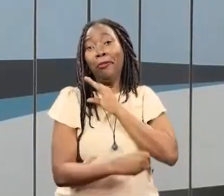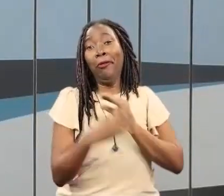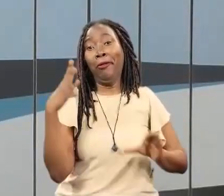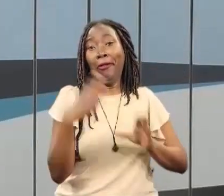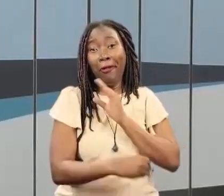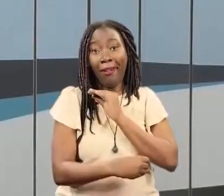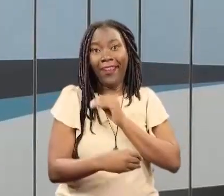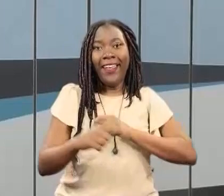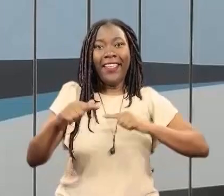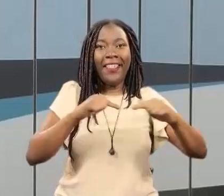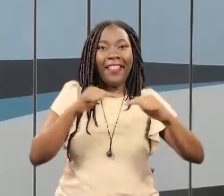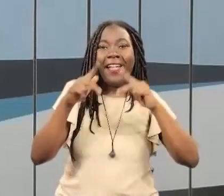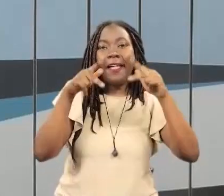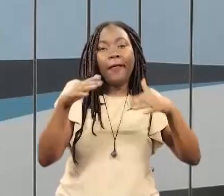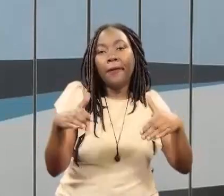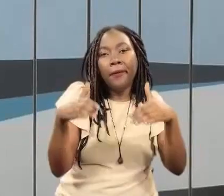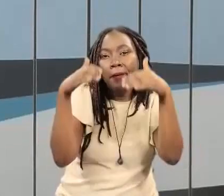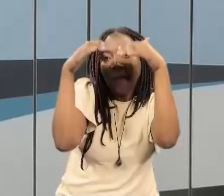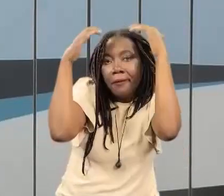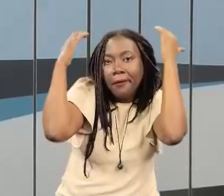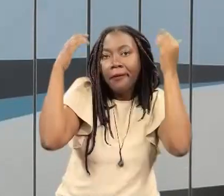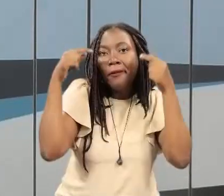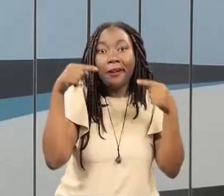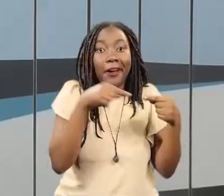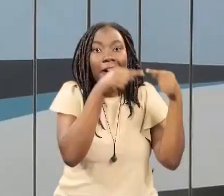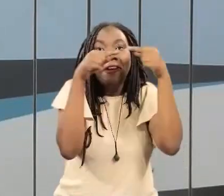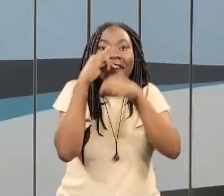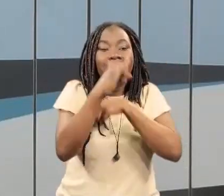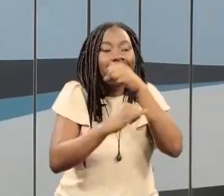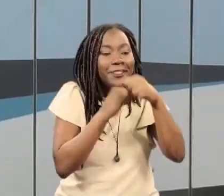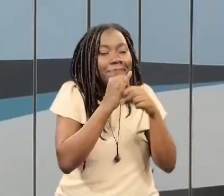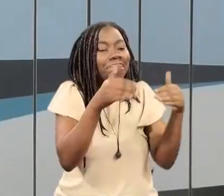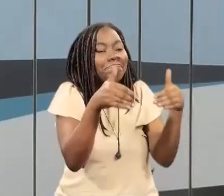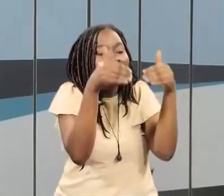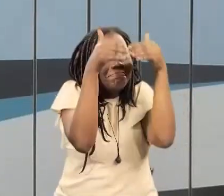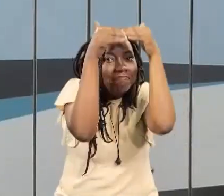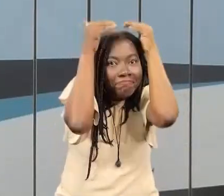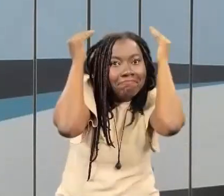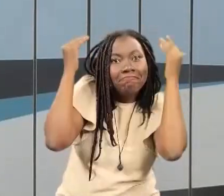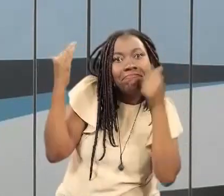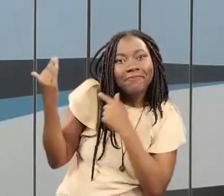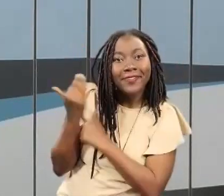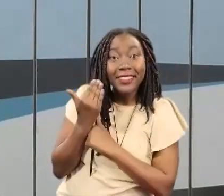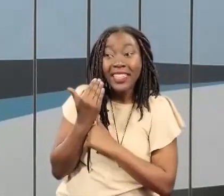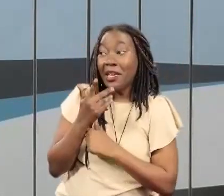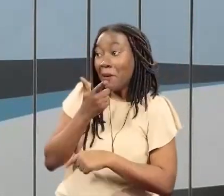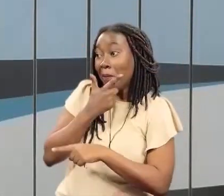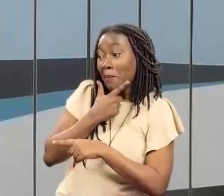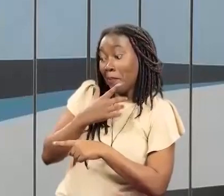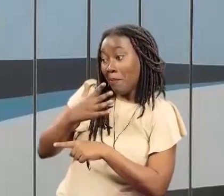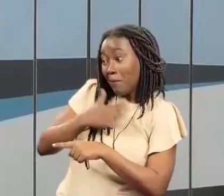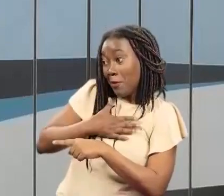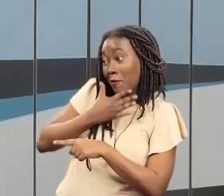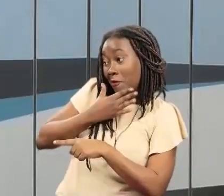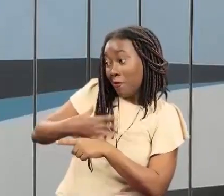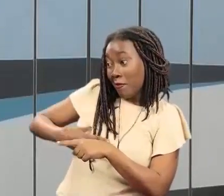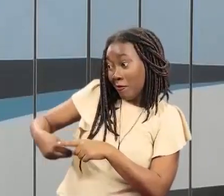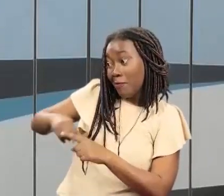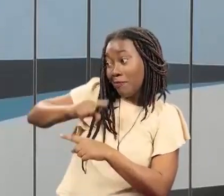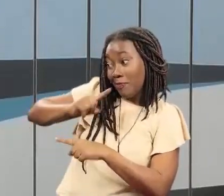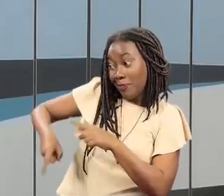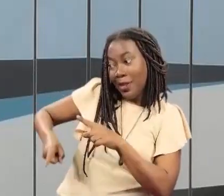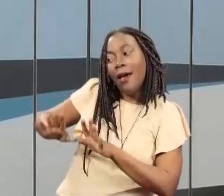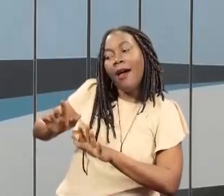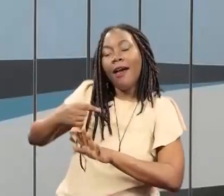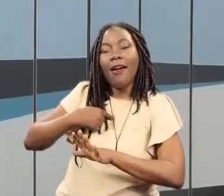trabalho vira um refúgio, e as redes sociais são um refúgio. Meu filho não pode, mas eu posso porque é a única ferramenta que eu tenho para me sentir um pouco melhor,